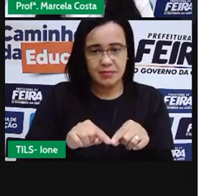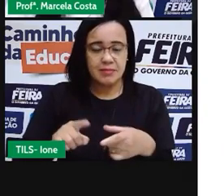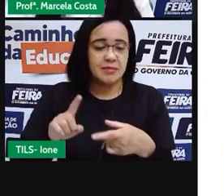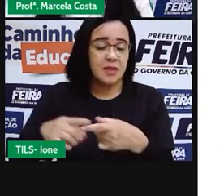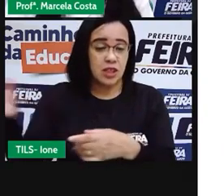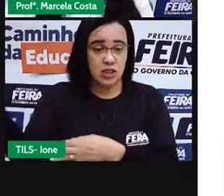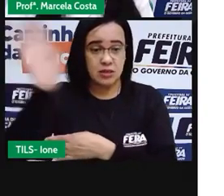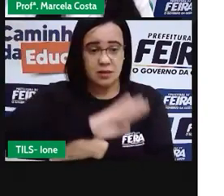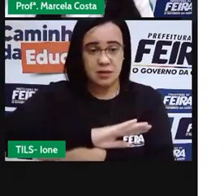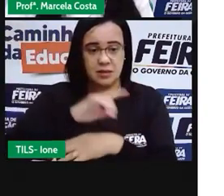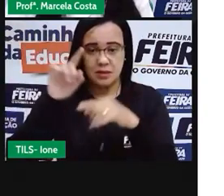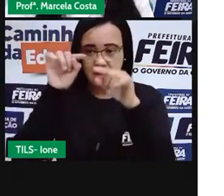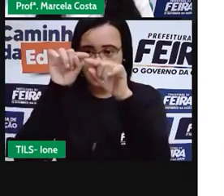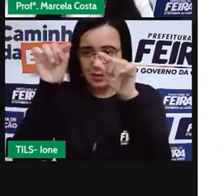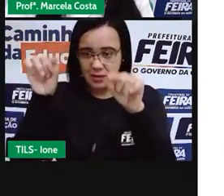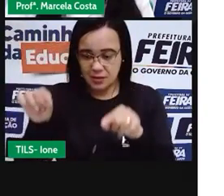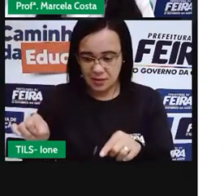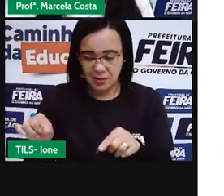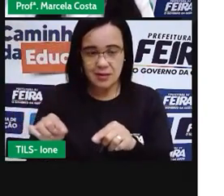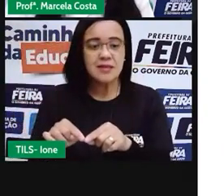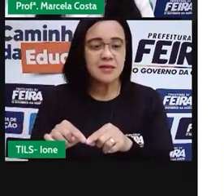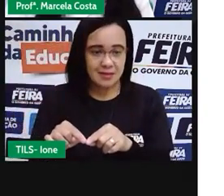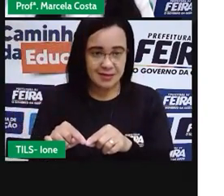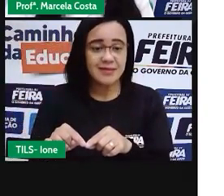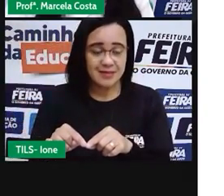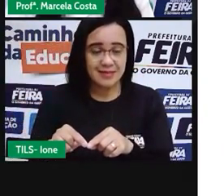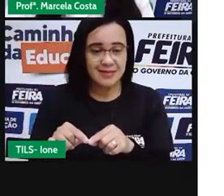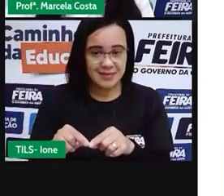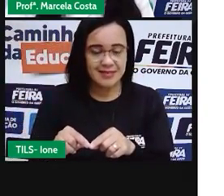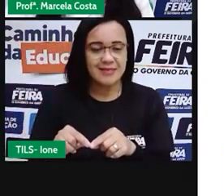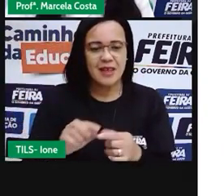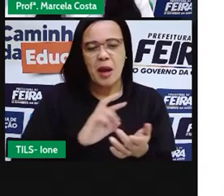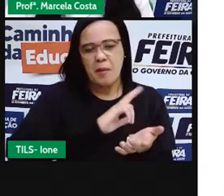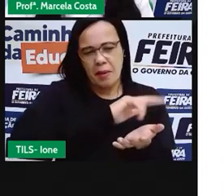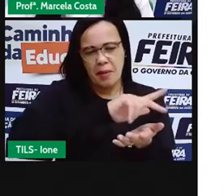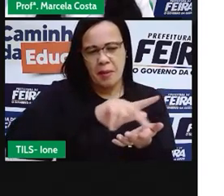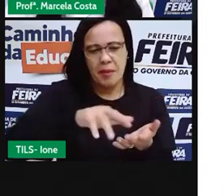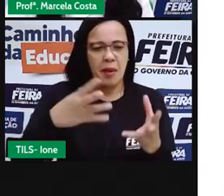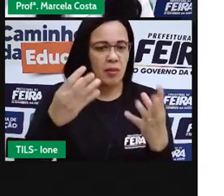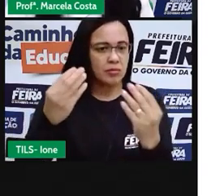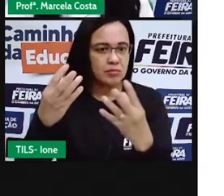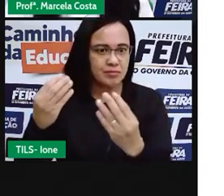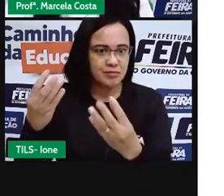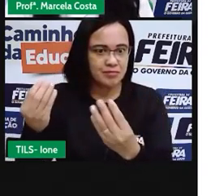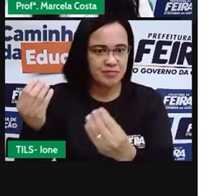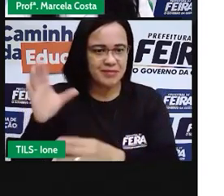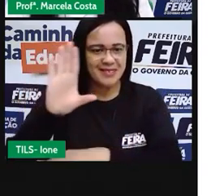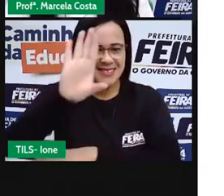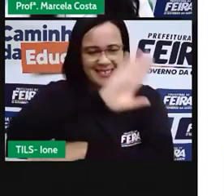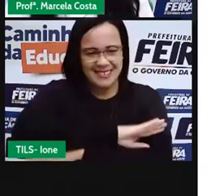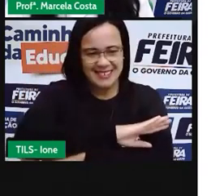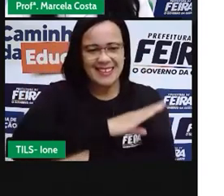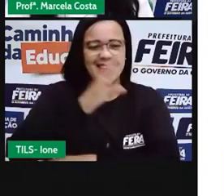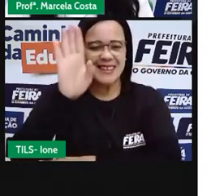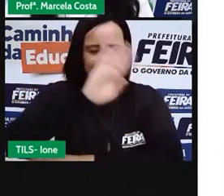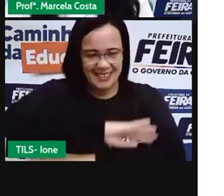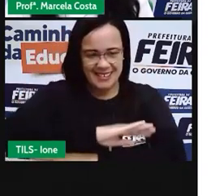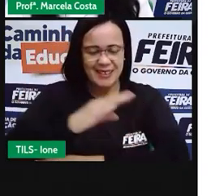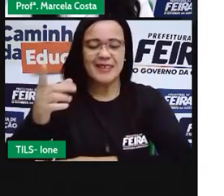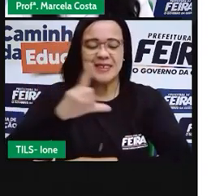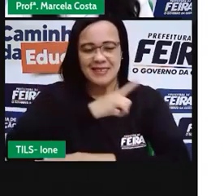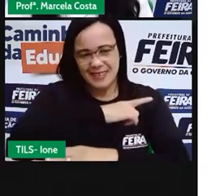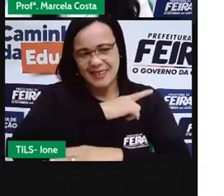um triângulo aqui nessa parte superior da construção. E vemos que as janelas têm